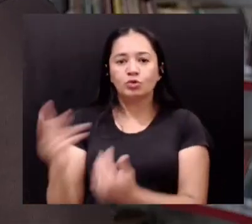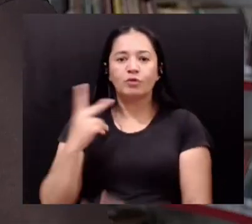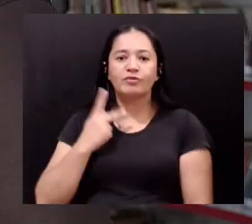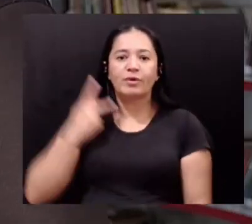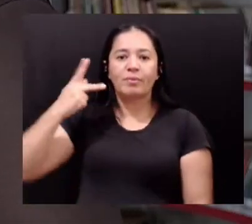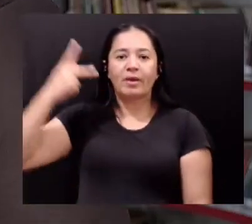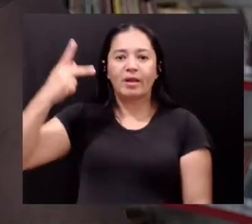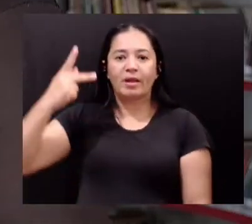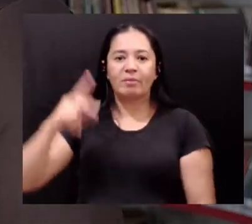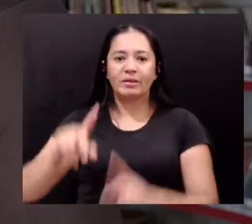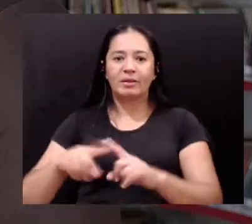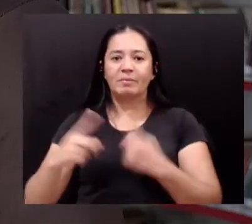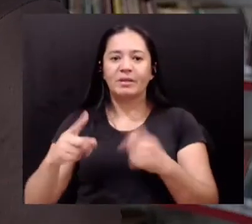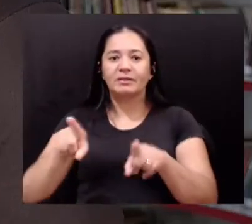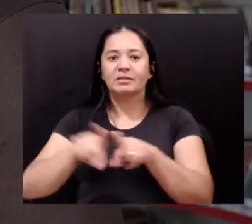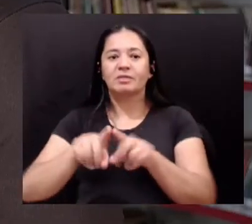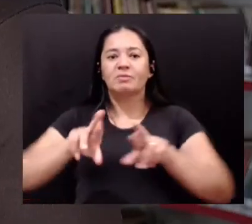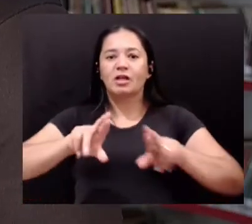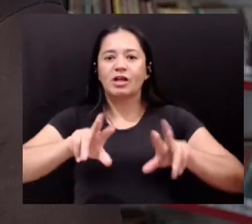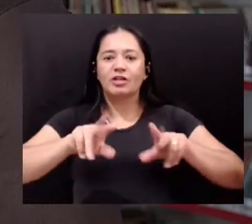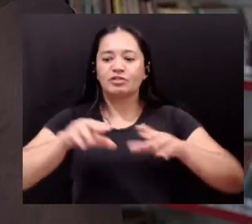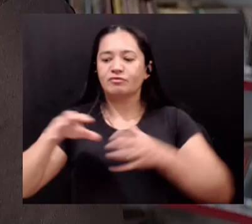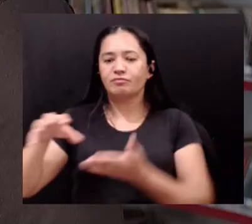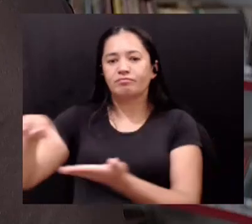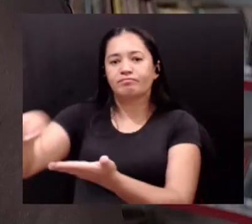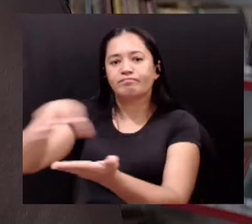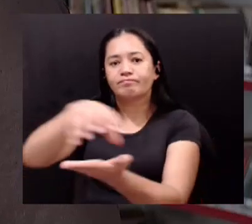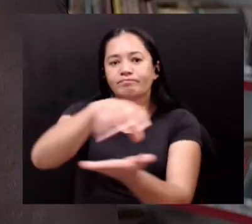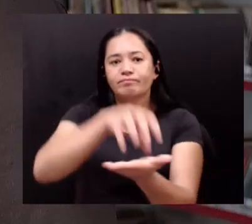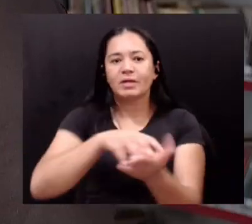as diferentes instâncias, sobre a própria Câmara Municipal.